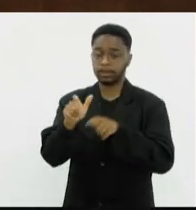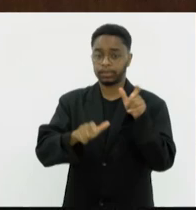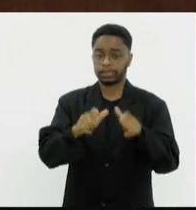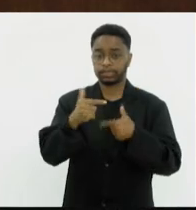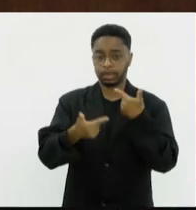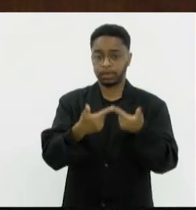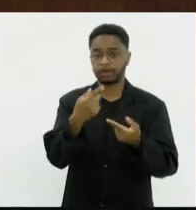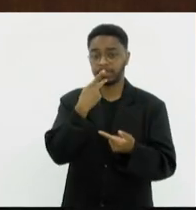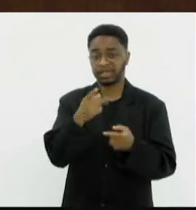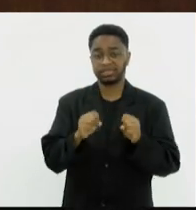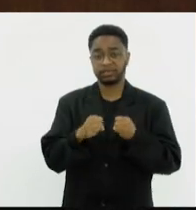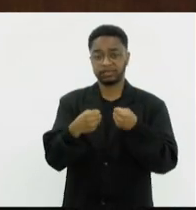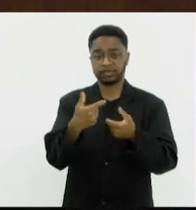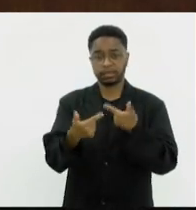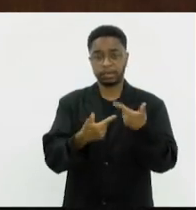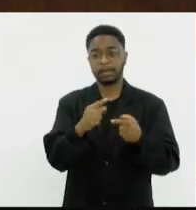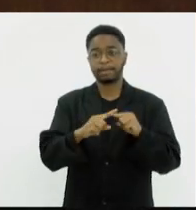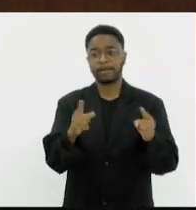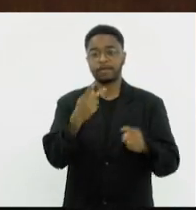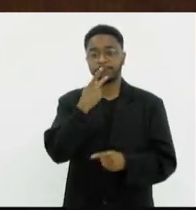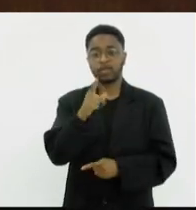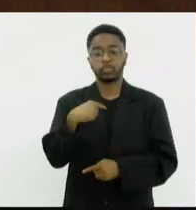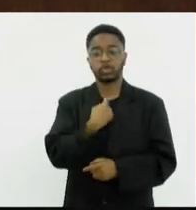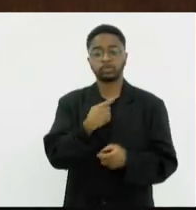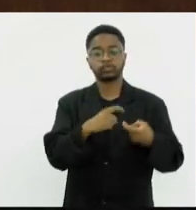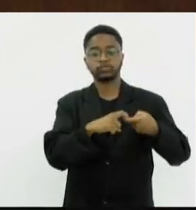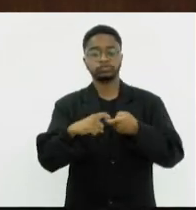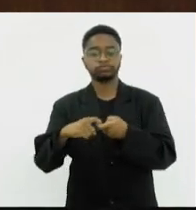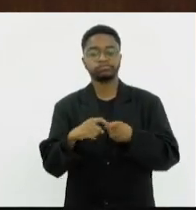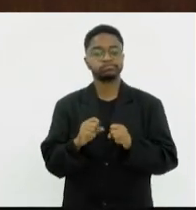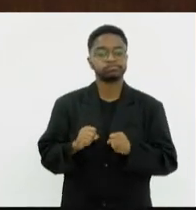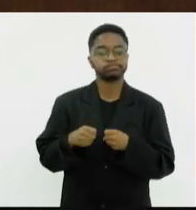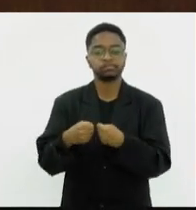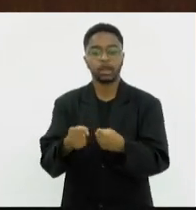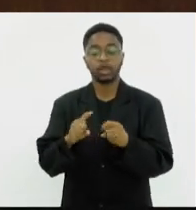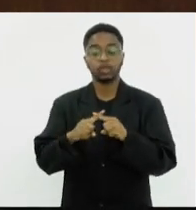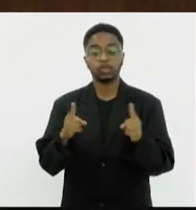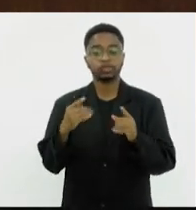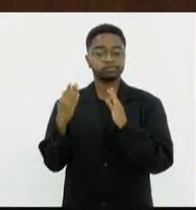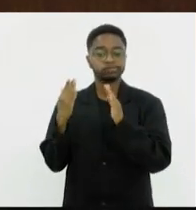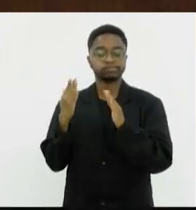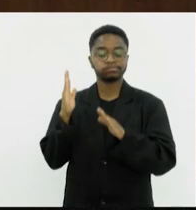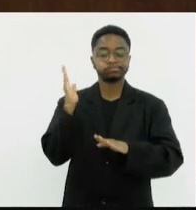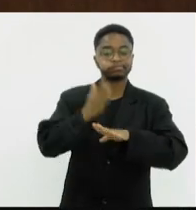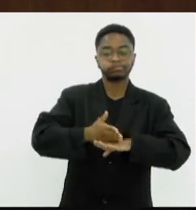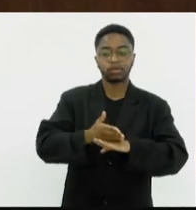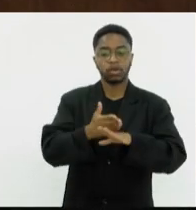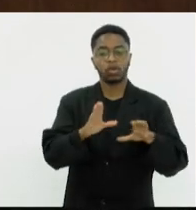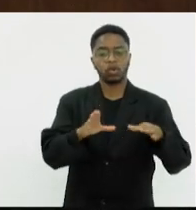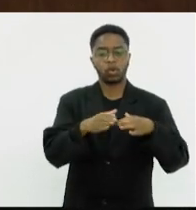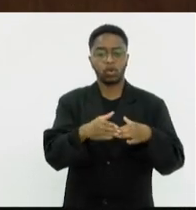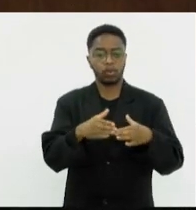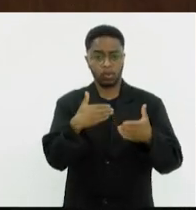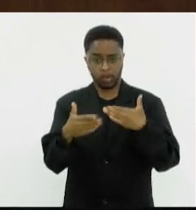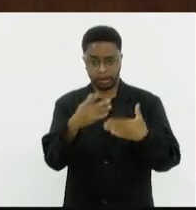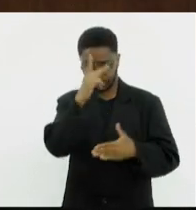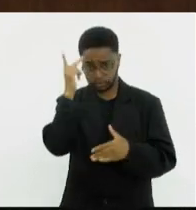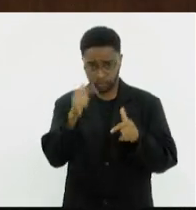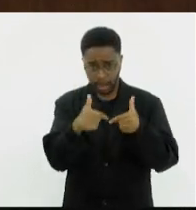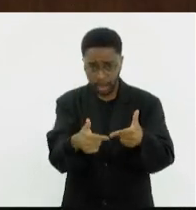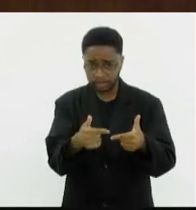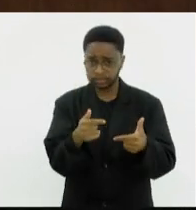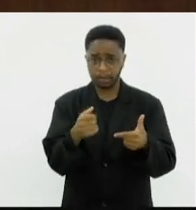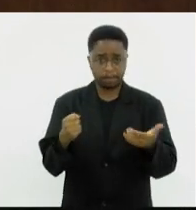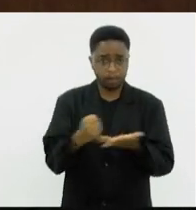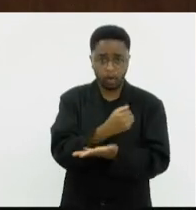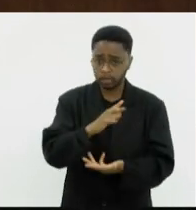defender os trabalhadores e vir para cá dizer que nós corremos atrás de reboque. Nós enfrentamos uma máfia que não é para qualquer um que enfrenta, não, porra. E